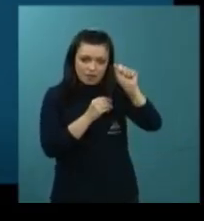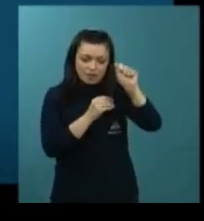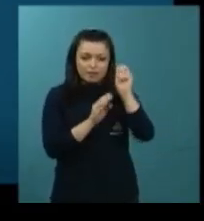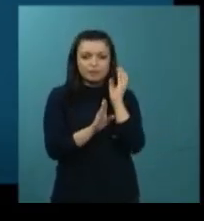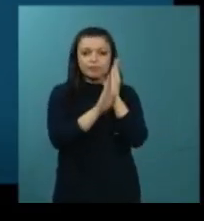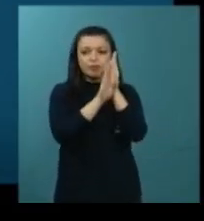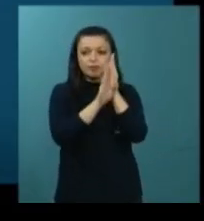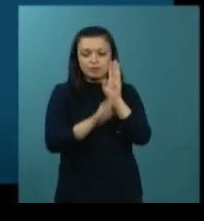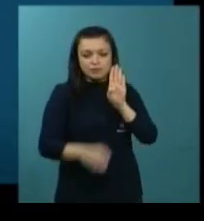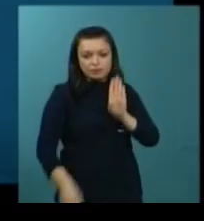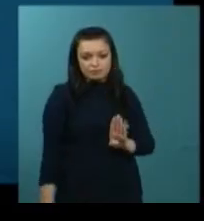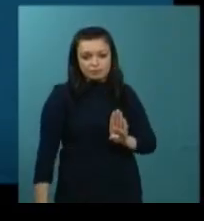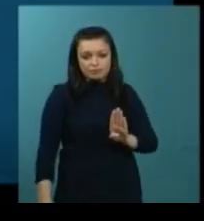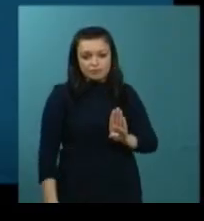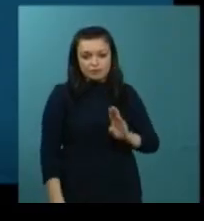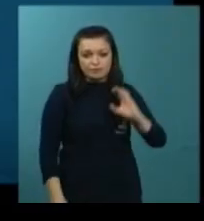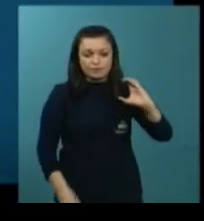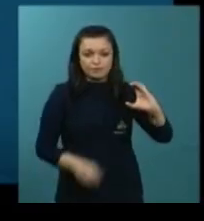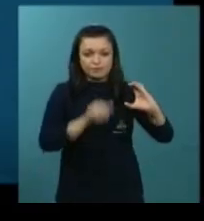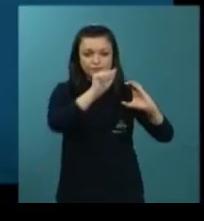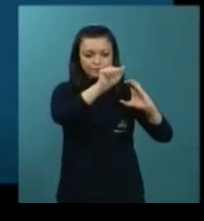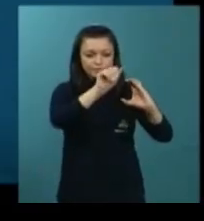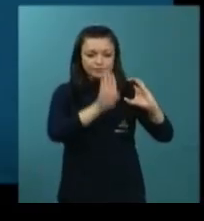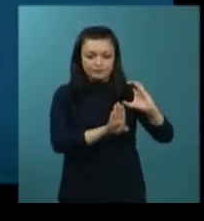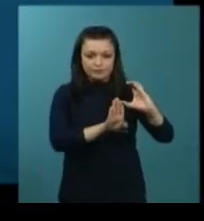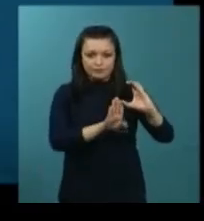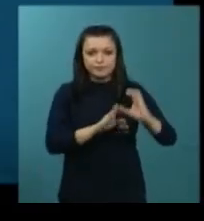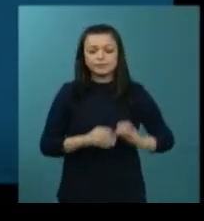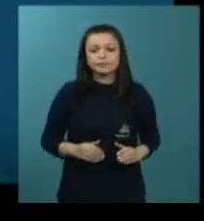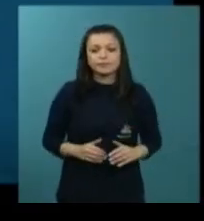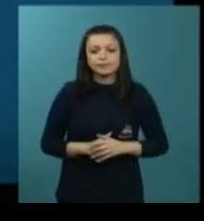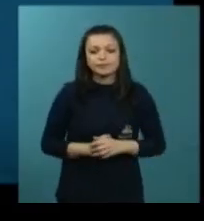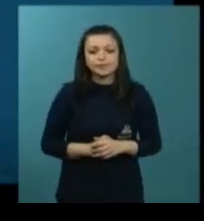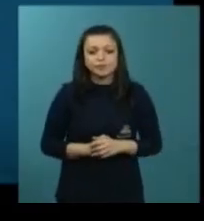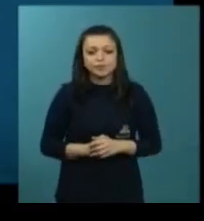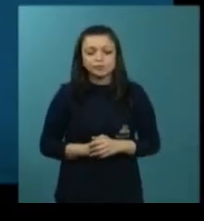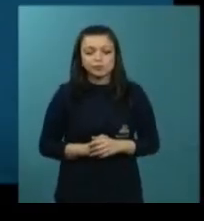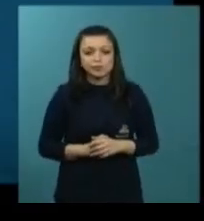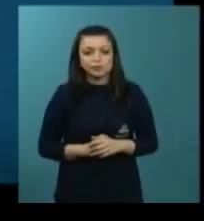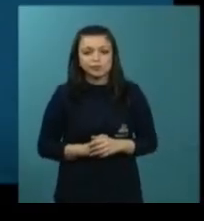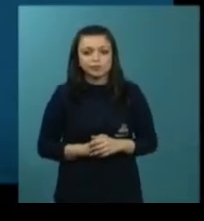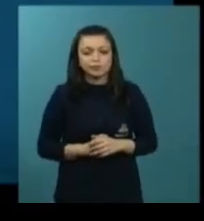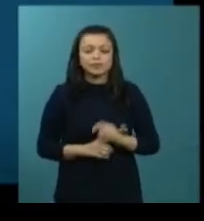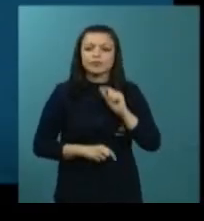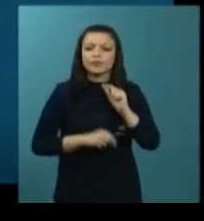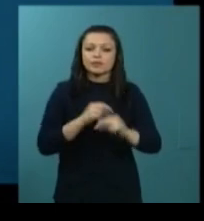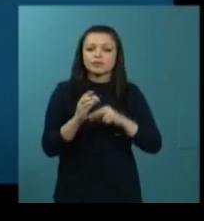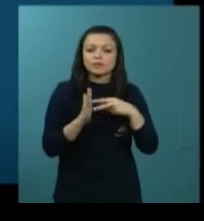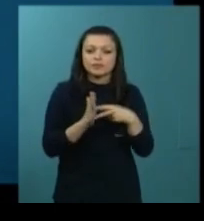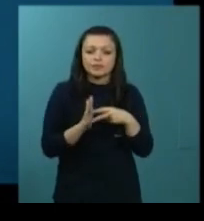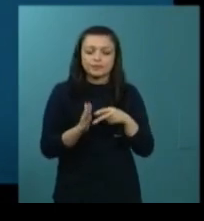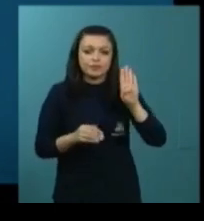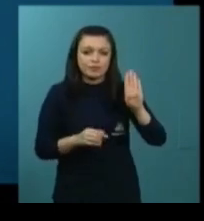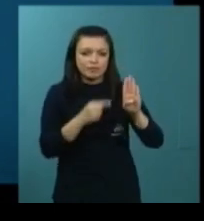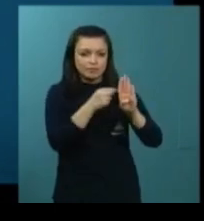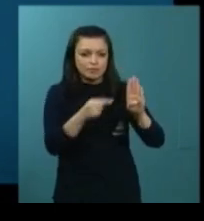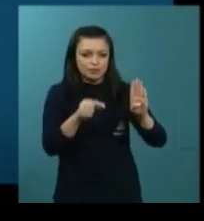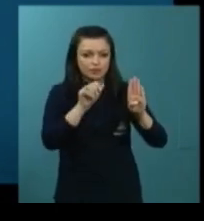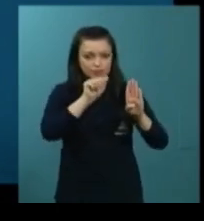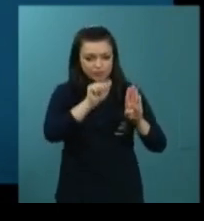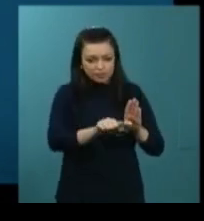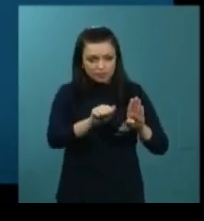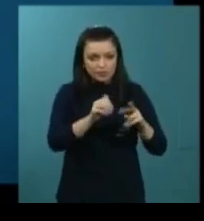complementar de A em relação a B, que é B menos A.